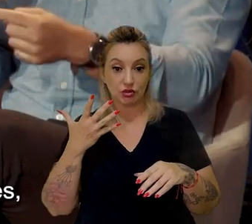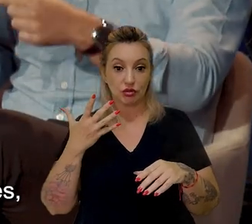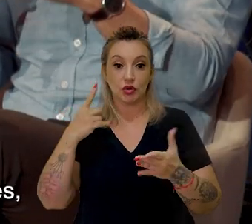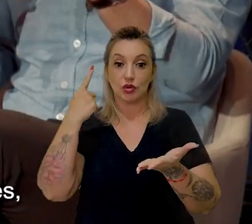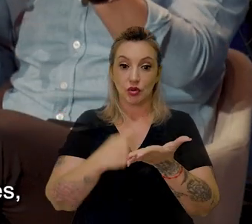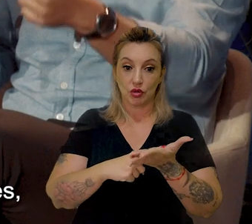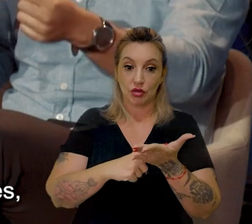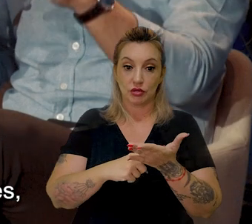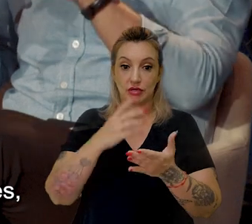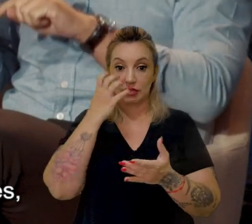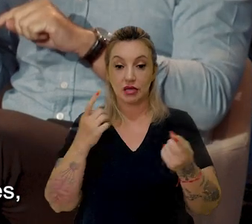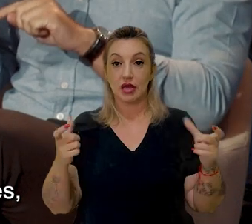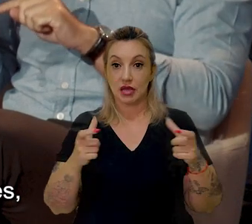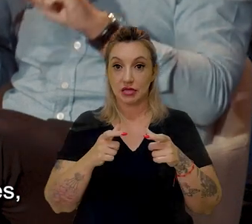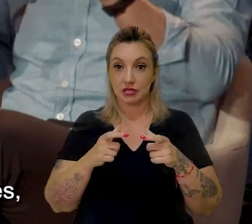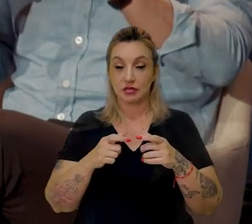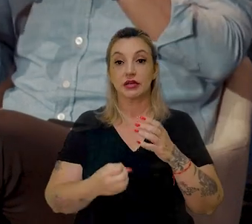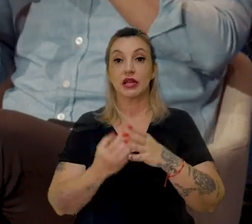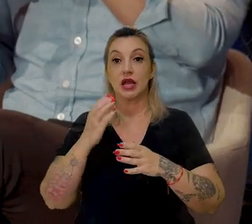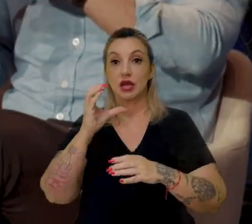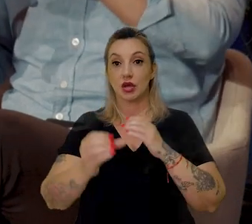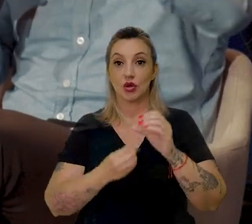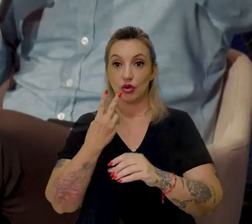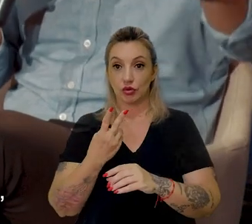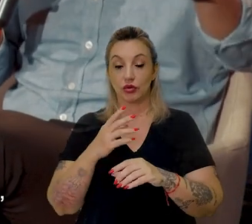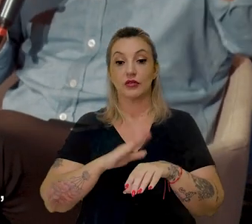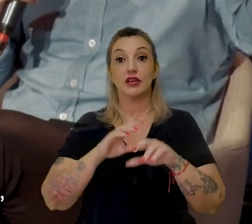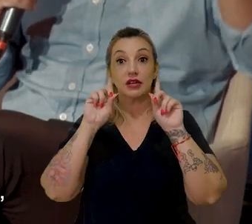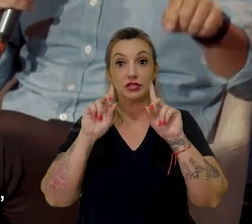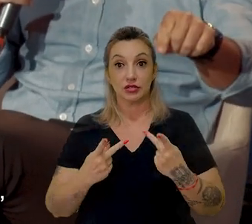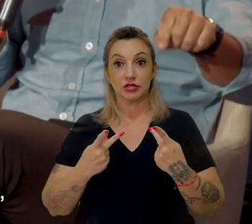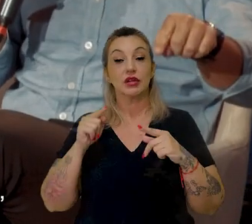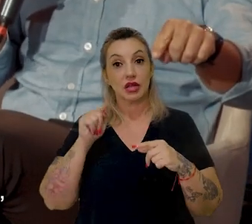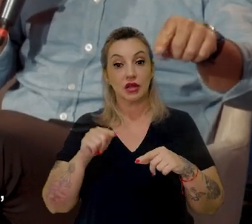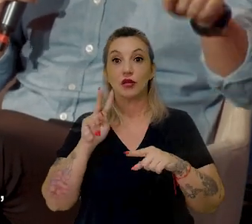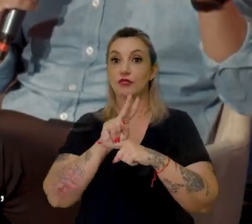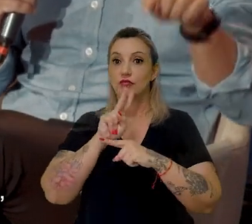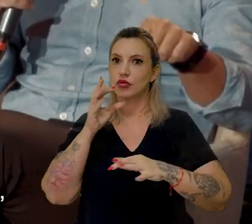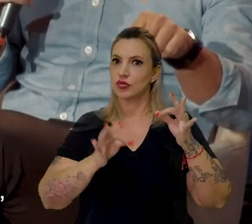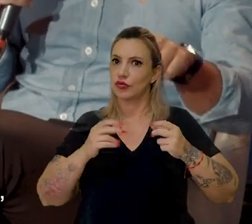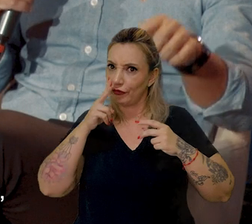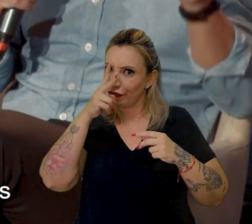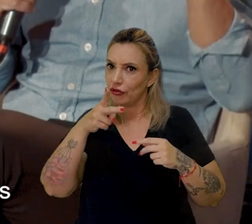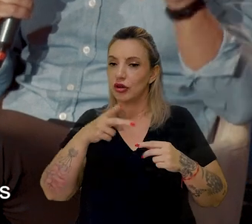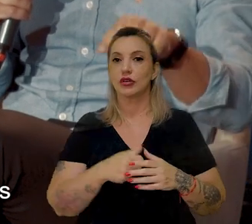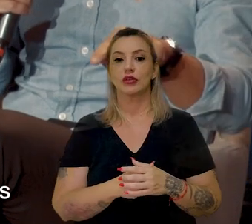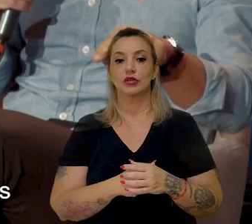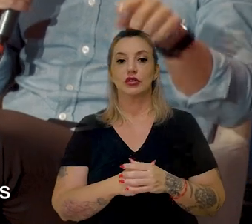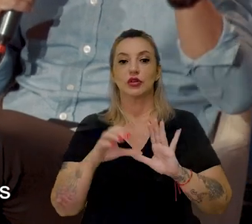compromissos muito sérios para reduzir suas emissões isso vai fazer com que os direitos humanos que aí sim tem uma proteção jurídica muito forte